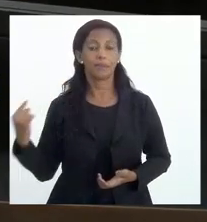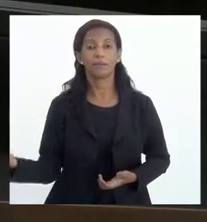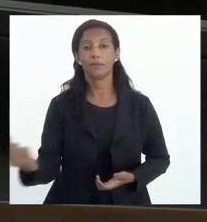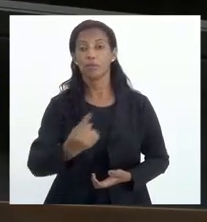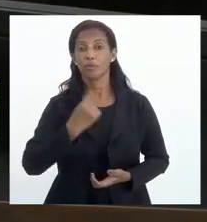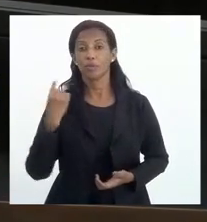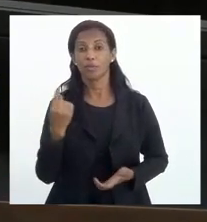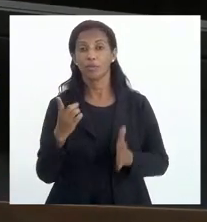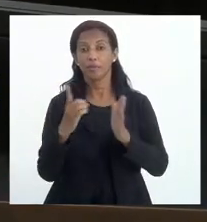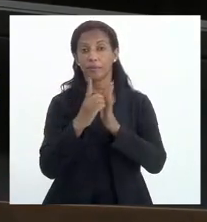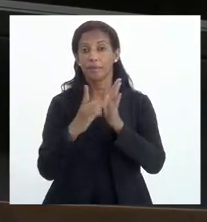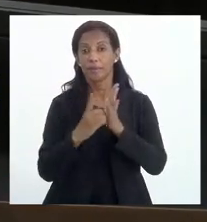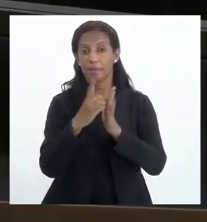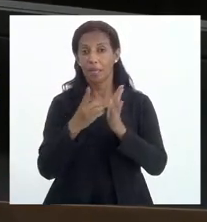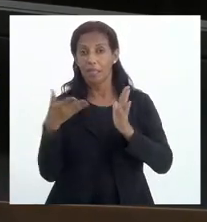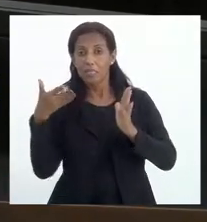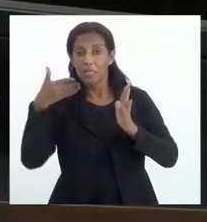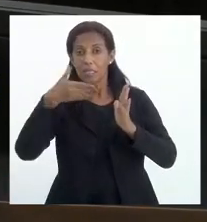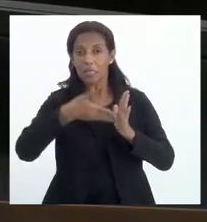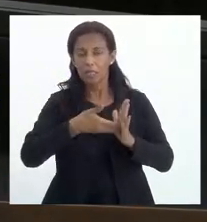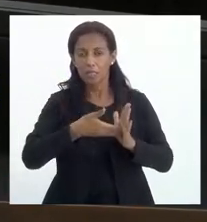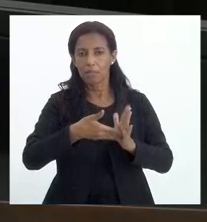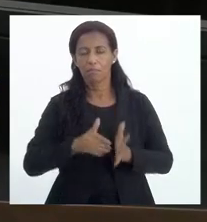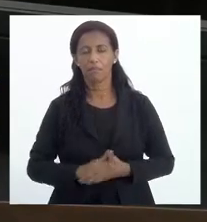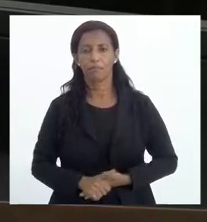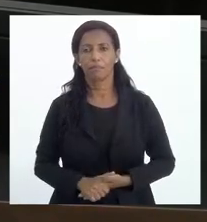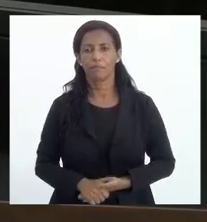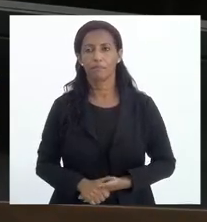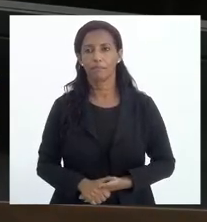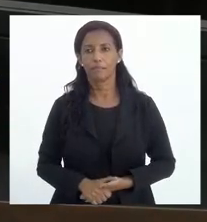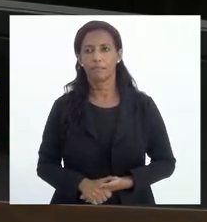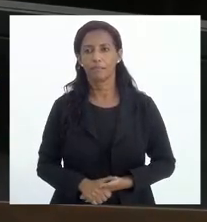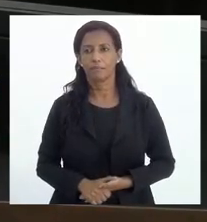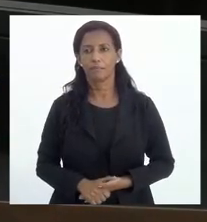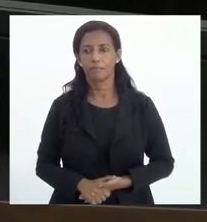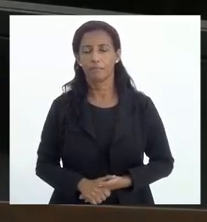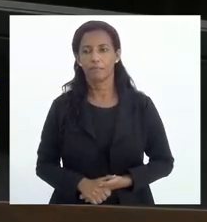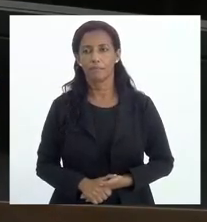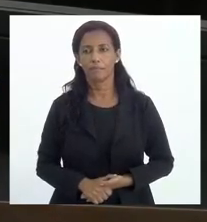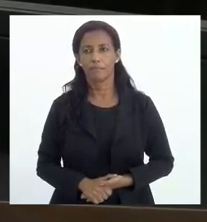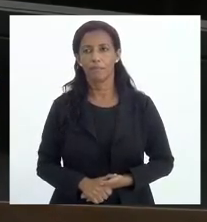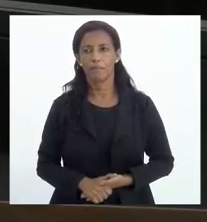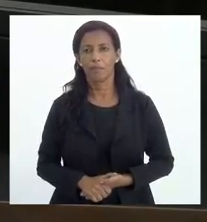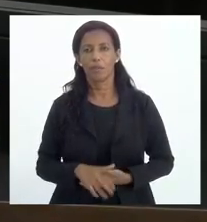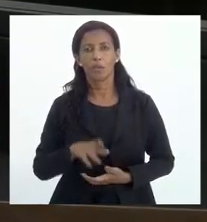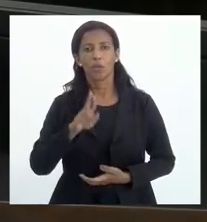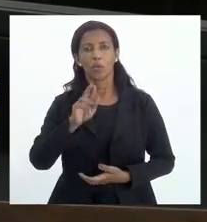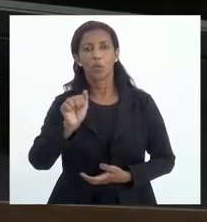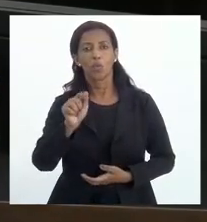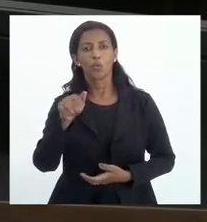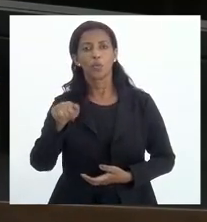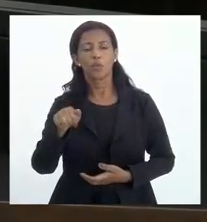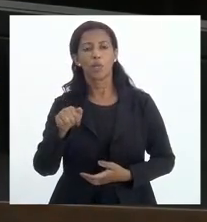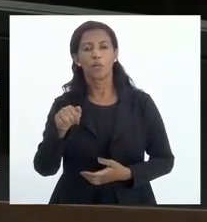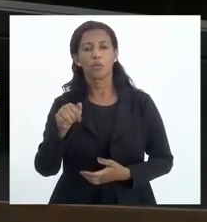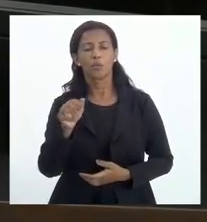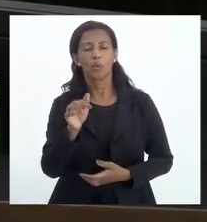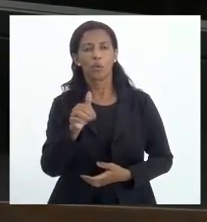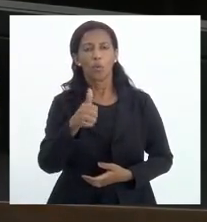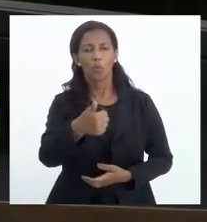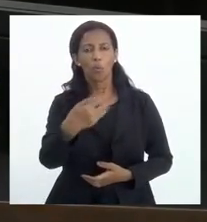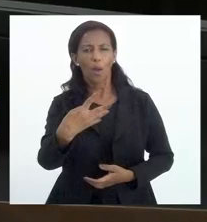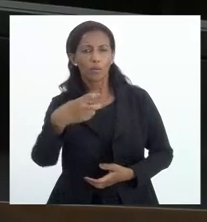nós fizemos um decreto de descentralização utilizando a fonte 145, que é do